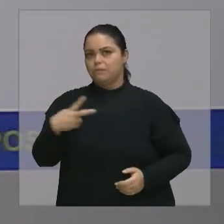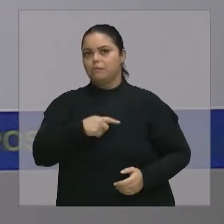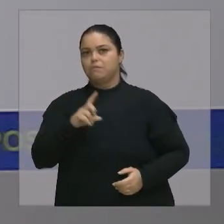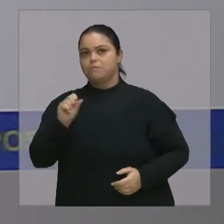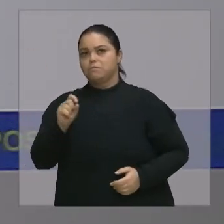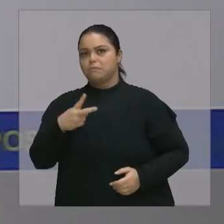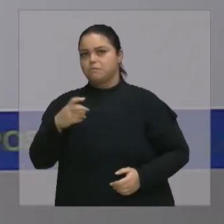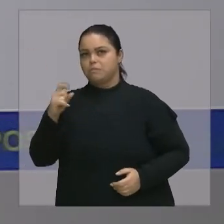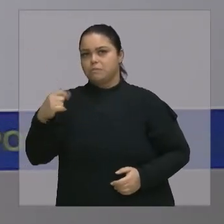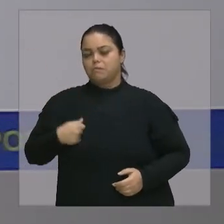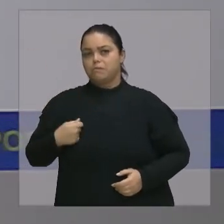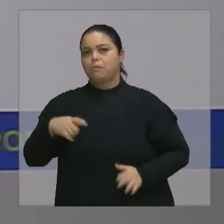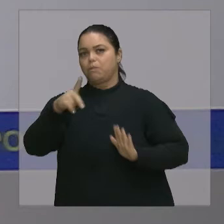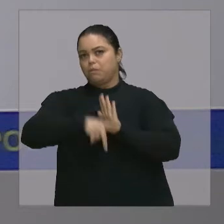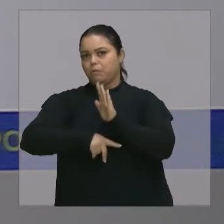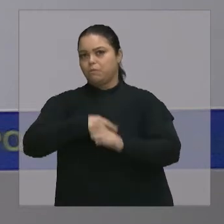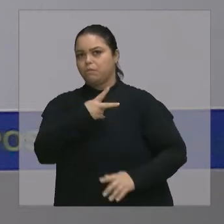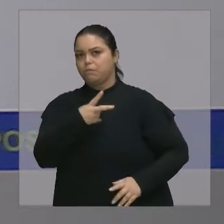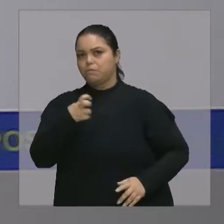5523-2021, projeto de lei